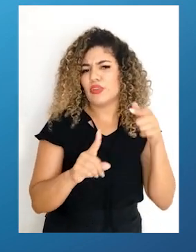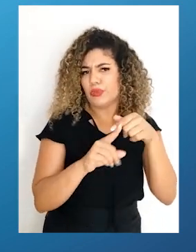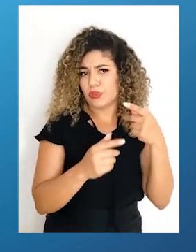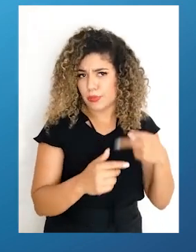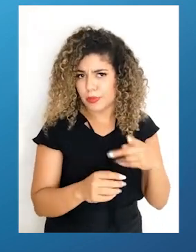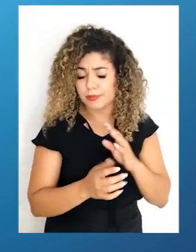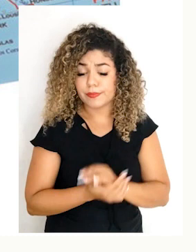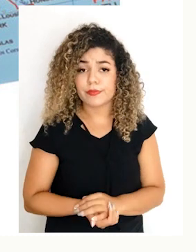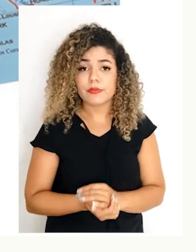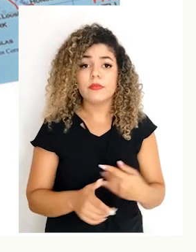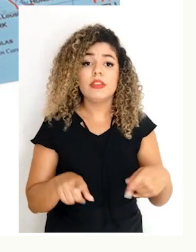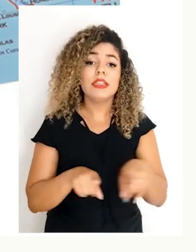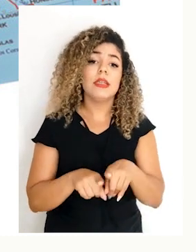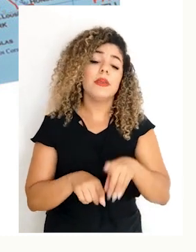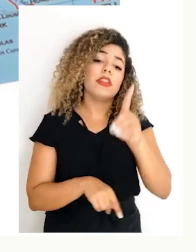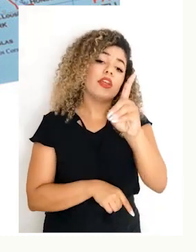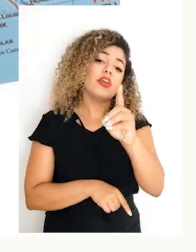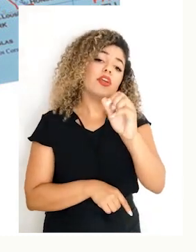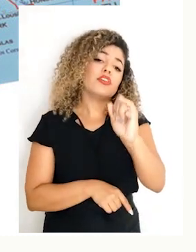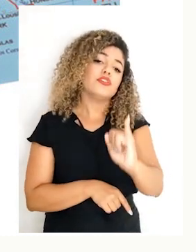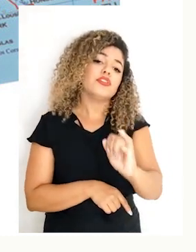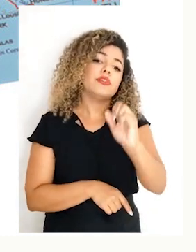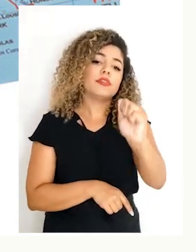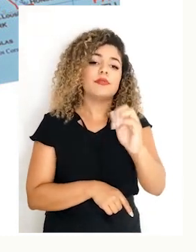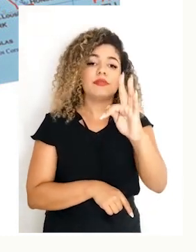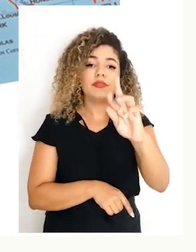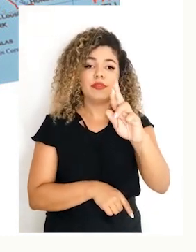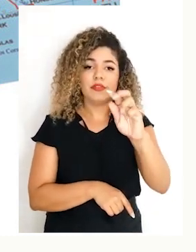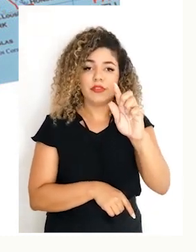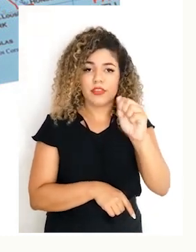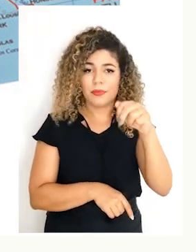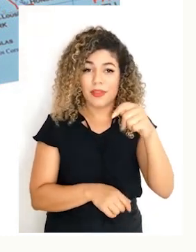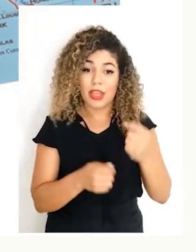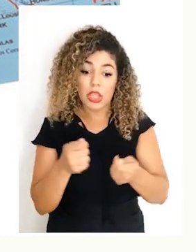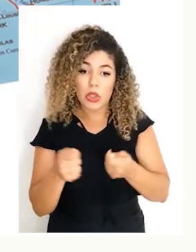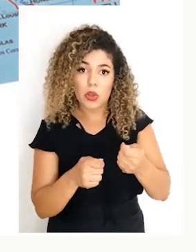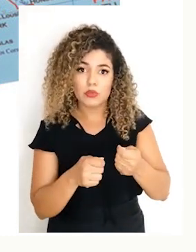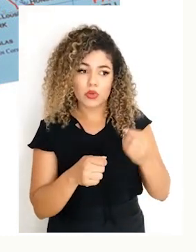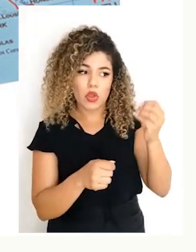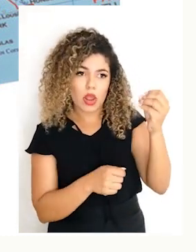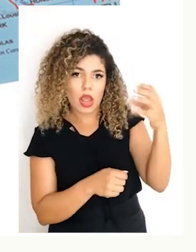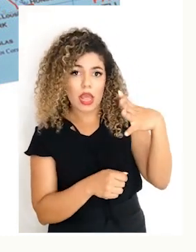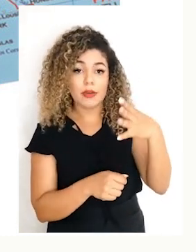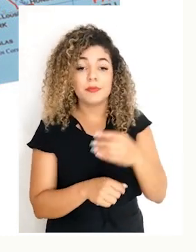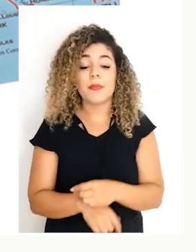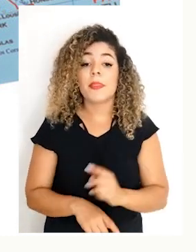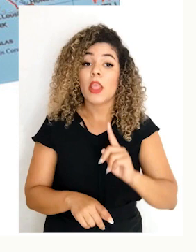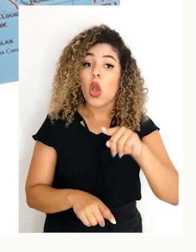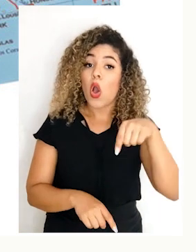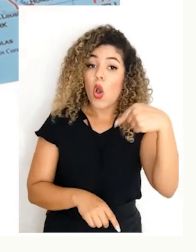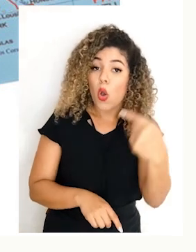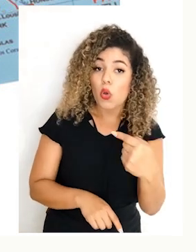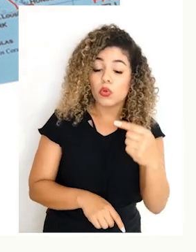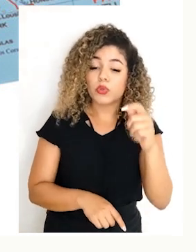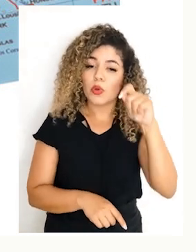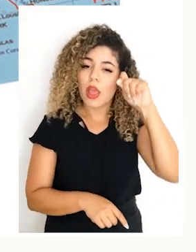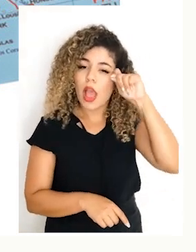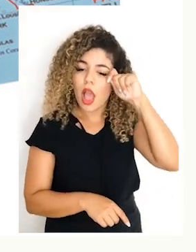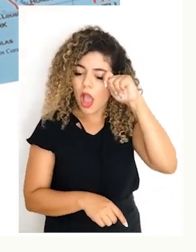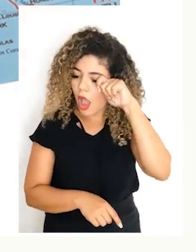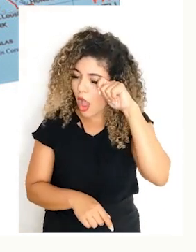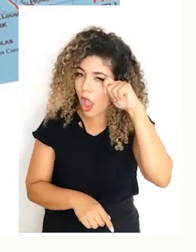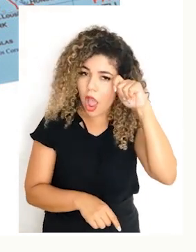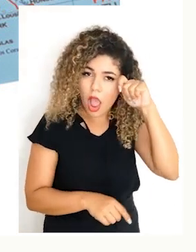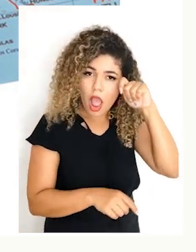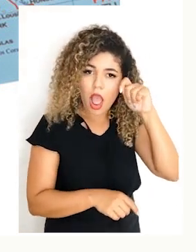entrada de luz. Lupa. A lupa é um outro instrumento óptico. Ela permite a ampliação desses objetos. Ela